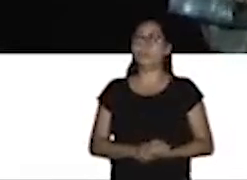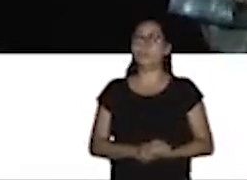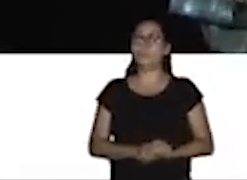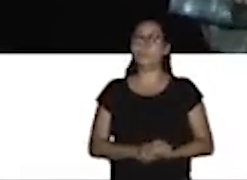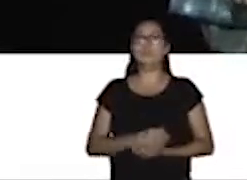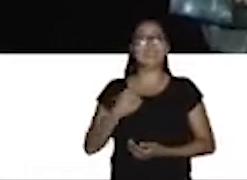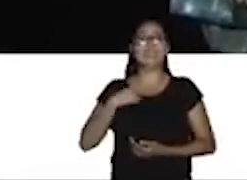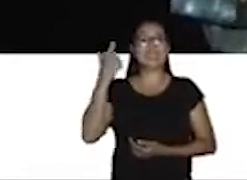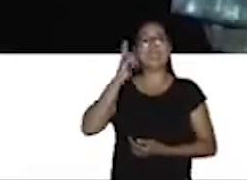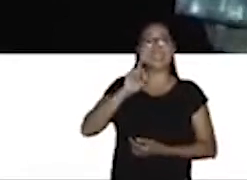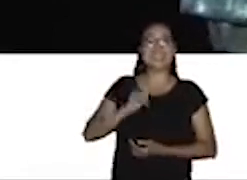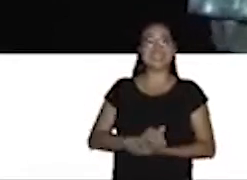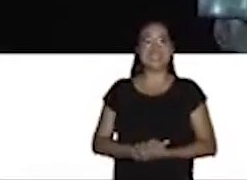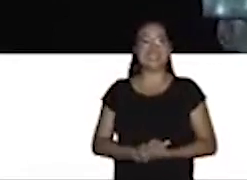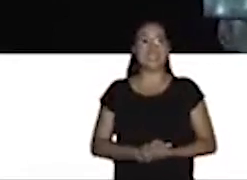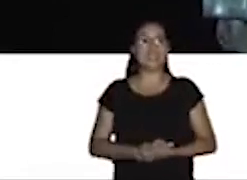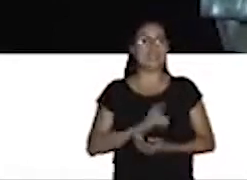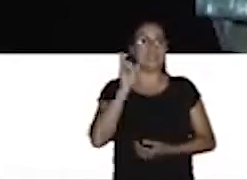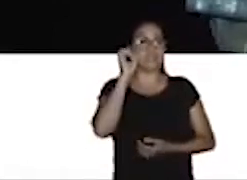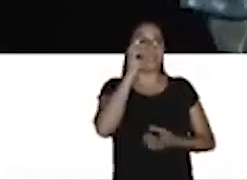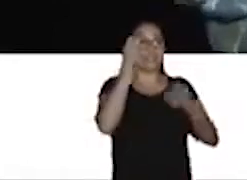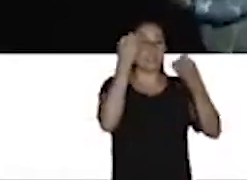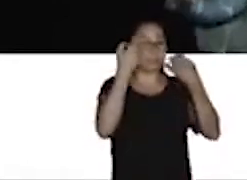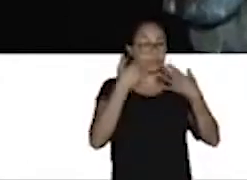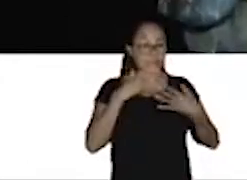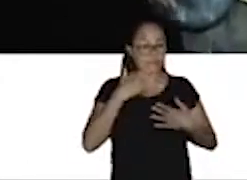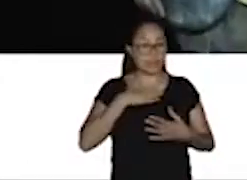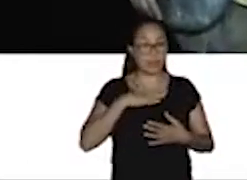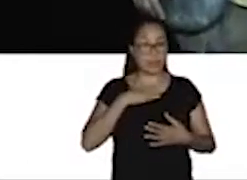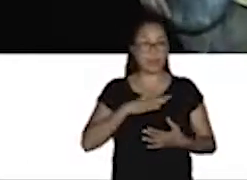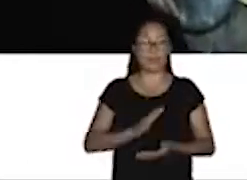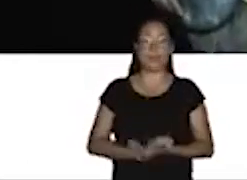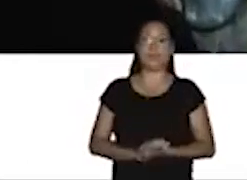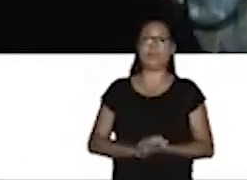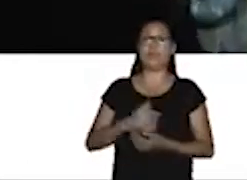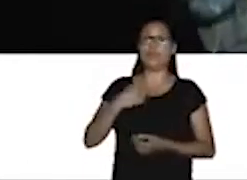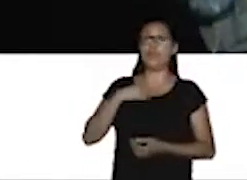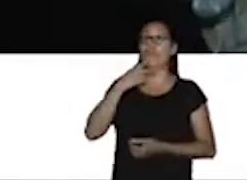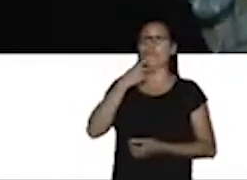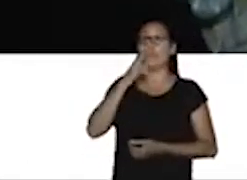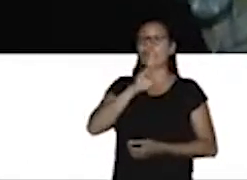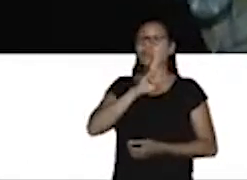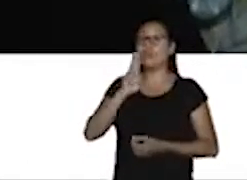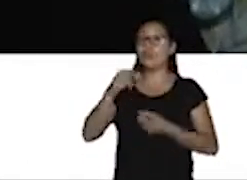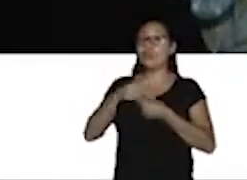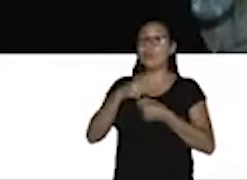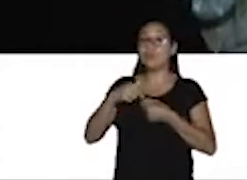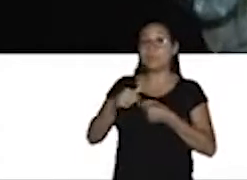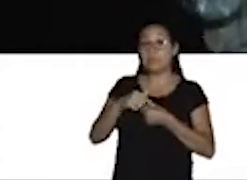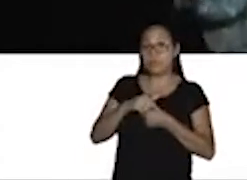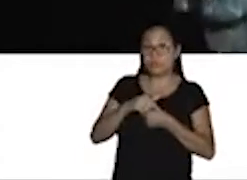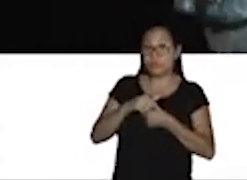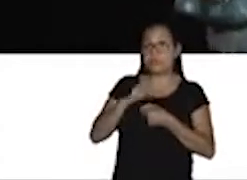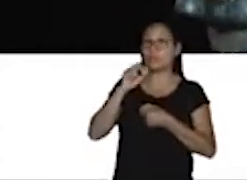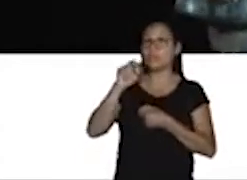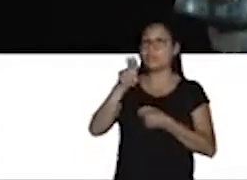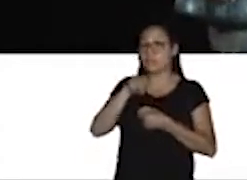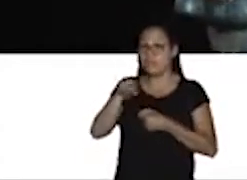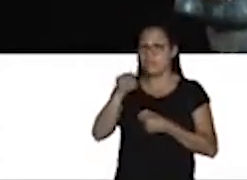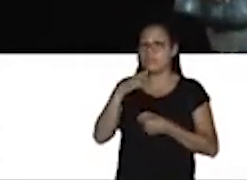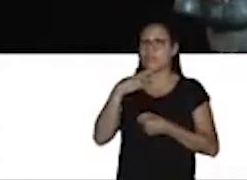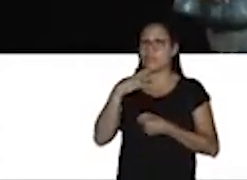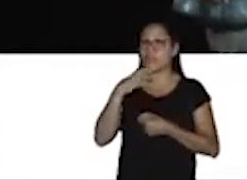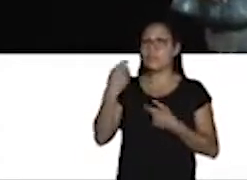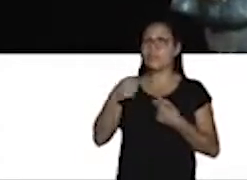Eu que ganhei. Tá difícil explicar pra vocês, eu vou desenhar, tá? É assim, ó. Eu falo o nome da cidade, se vocês passaram também, vocês têm que falar de trás pra